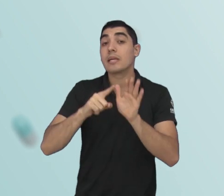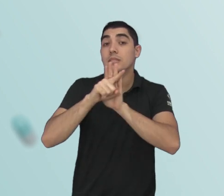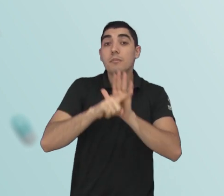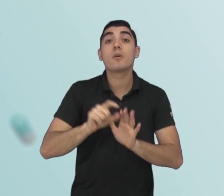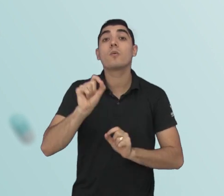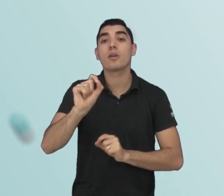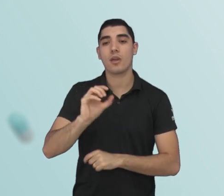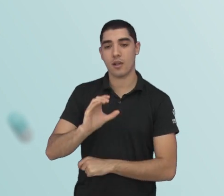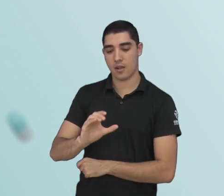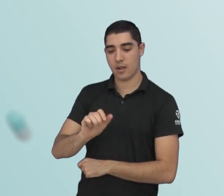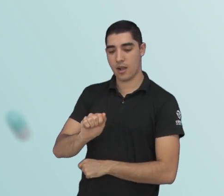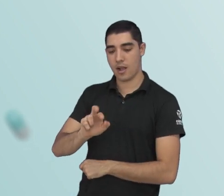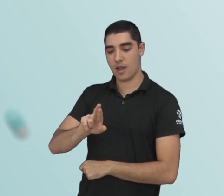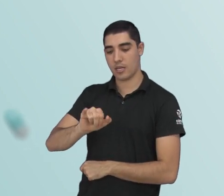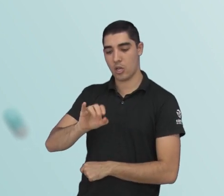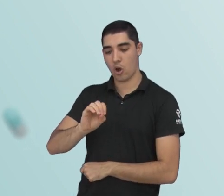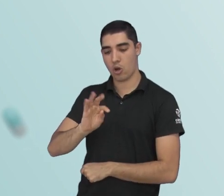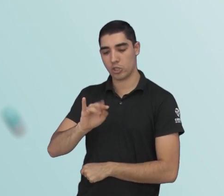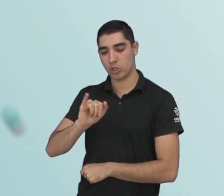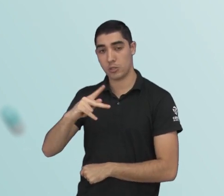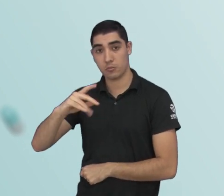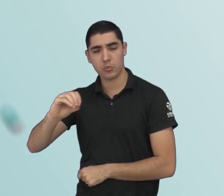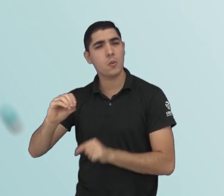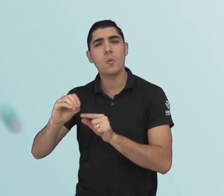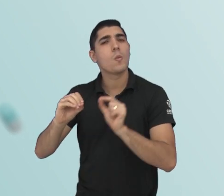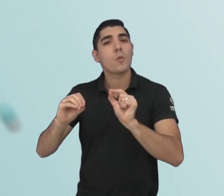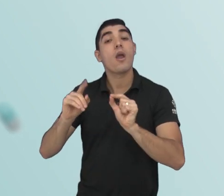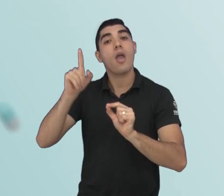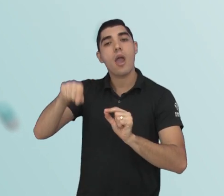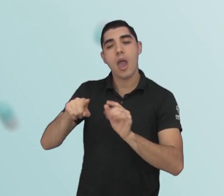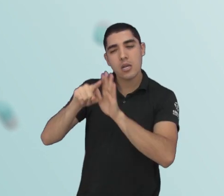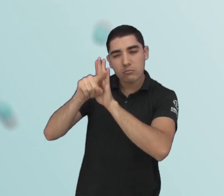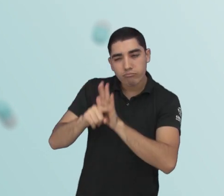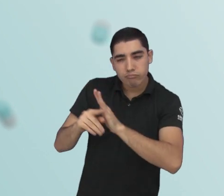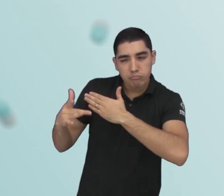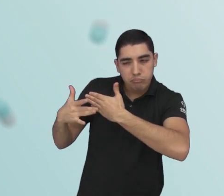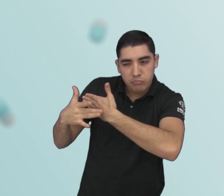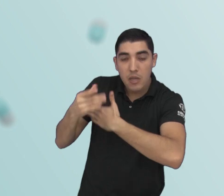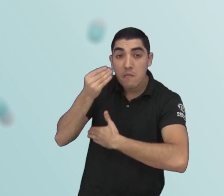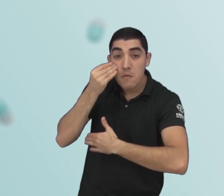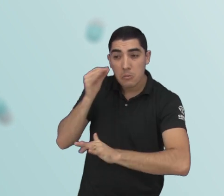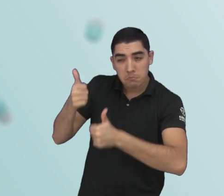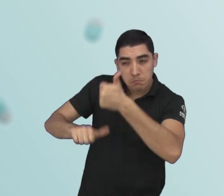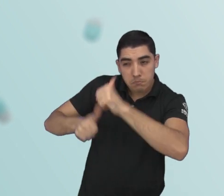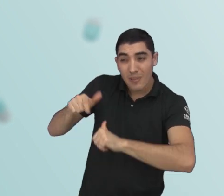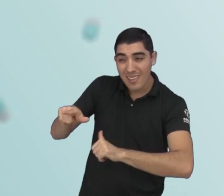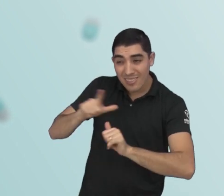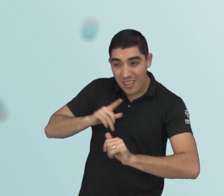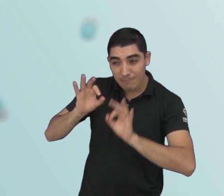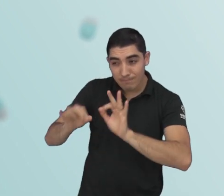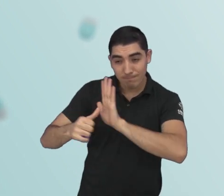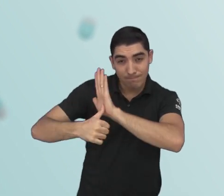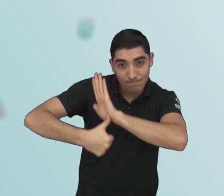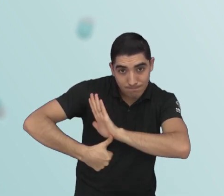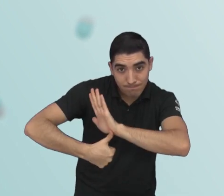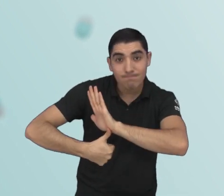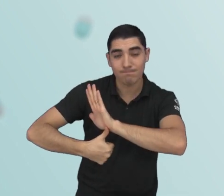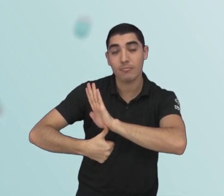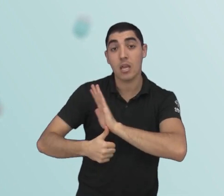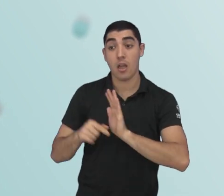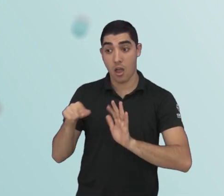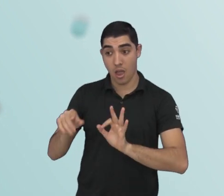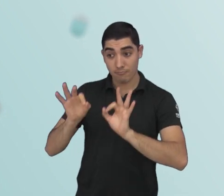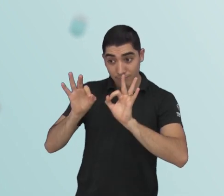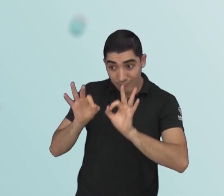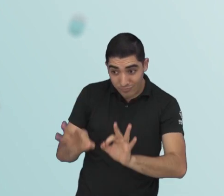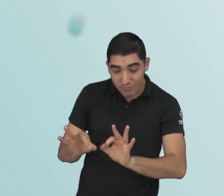exame a ser feito é o cariótipo, que é o exame genético para identificar se realmente ele tem a trissomia do 21.